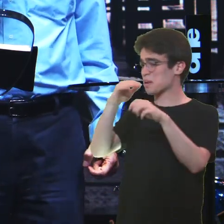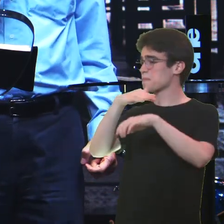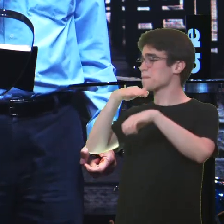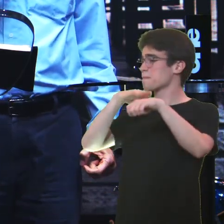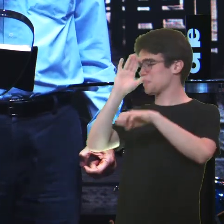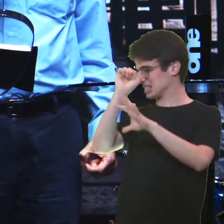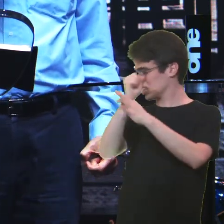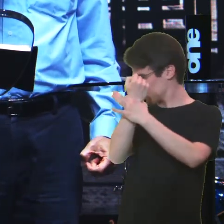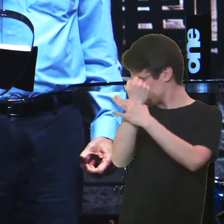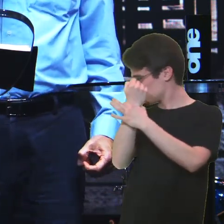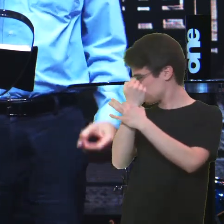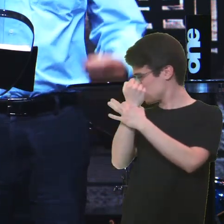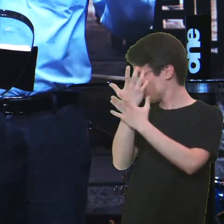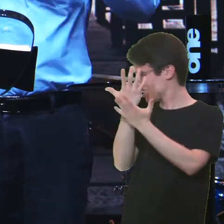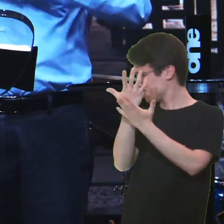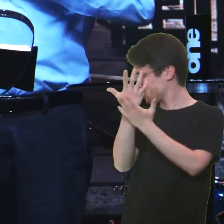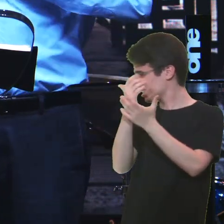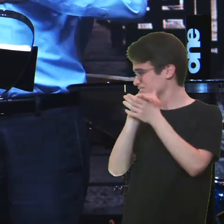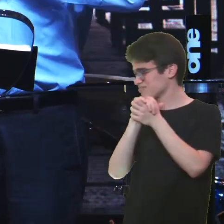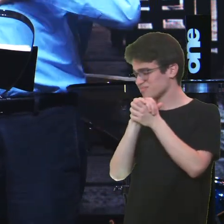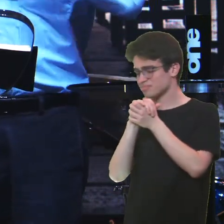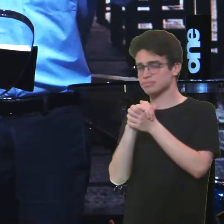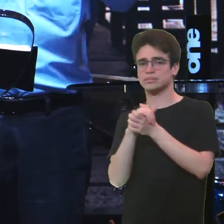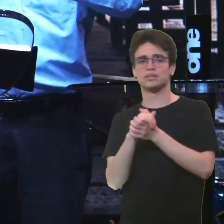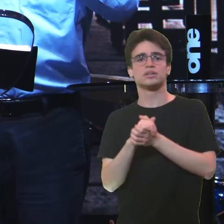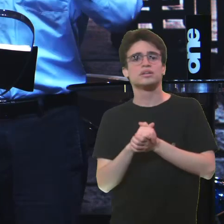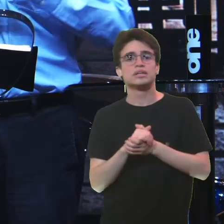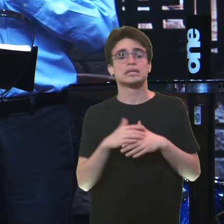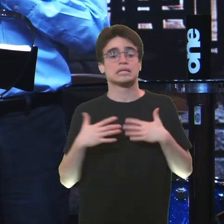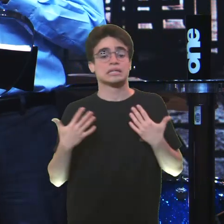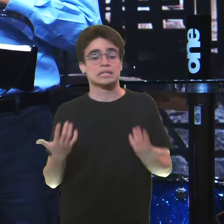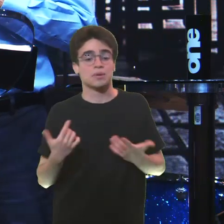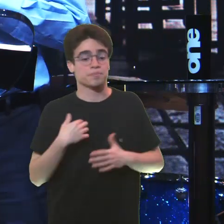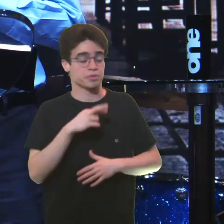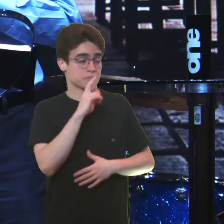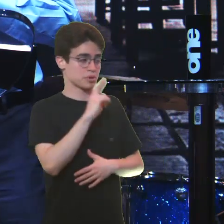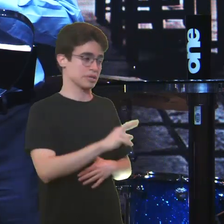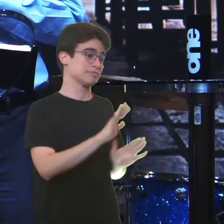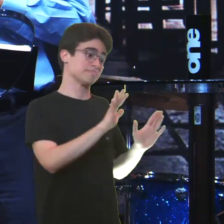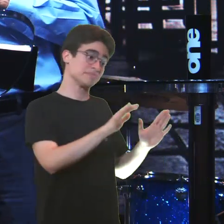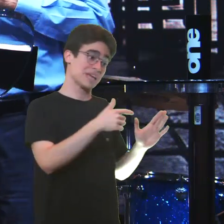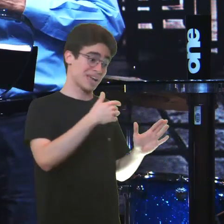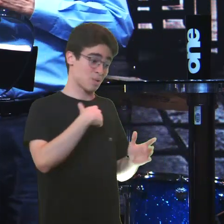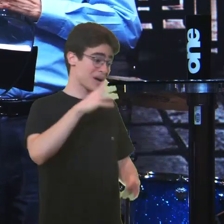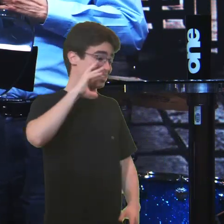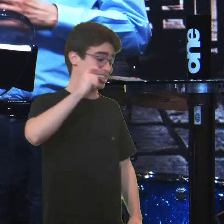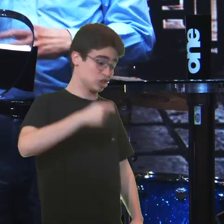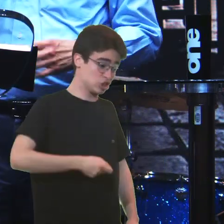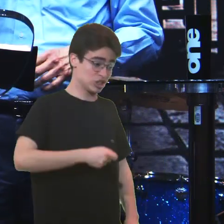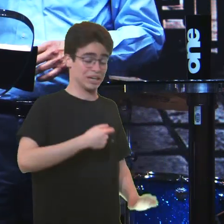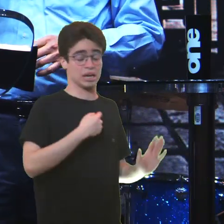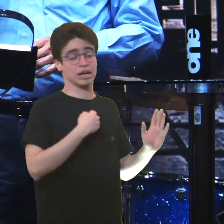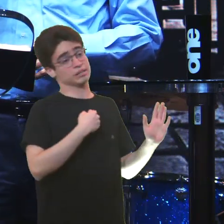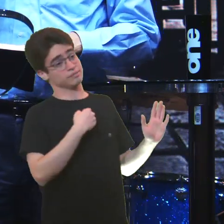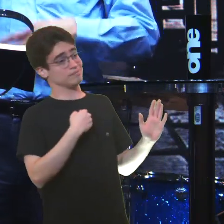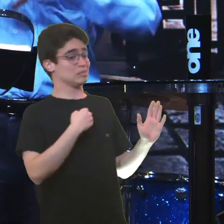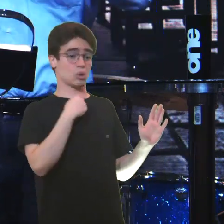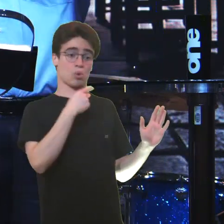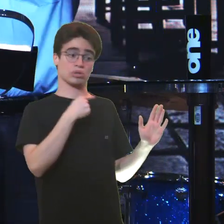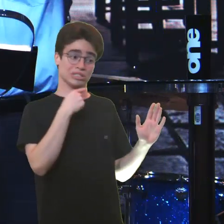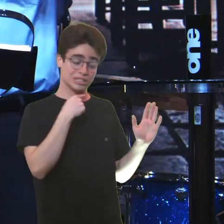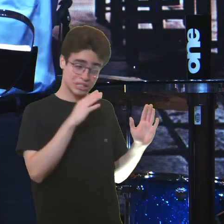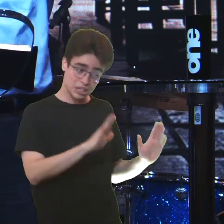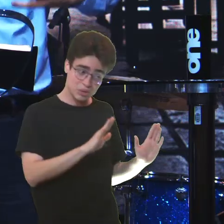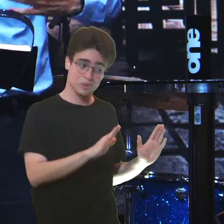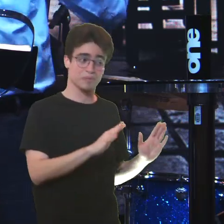mais segura? Y yo le dije, hermano, yo no puedo decidir por usted. E eu falei para ele: irmão, eu não tenho como decidir por você. Esa